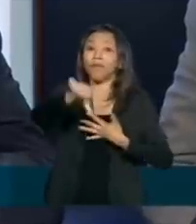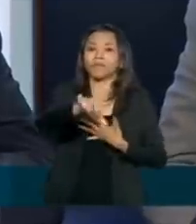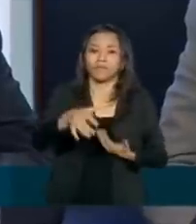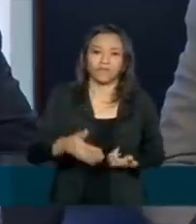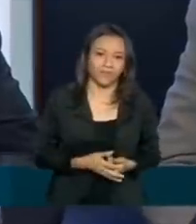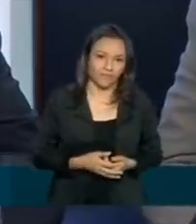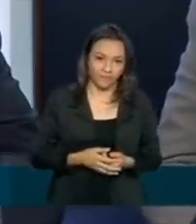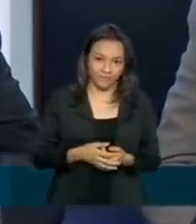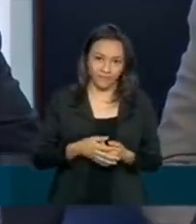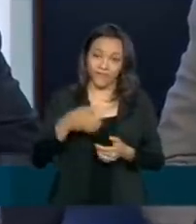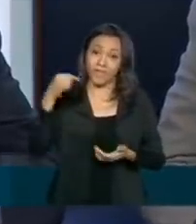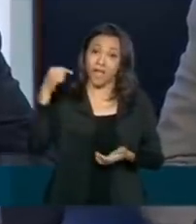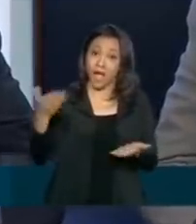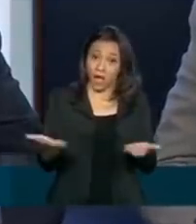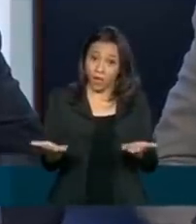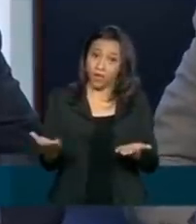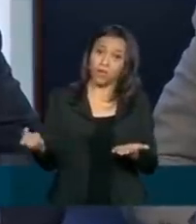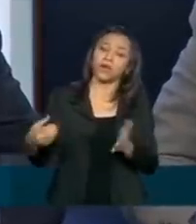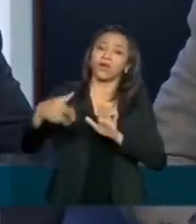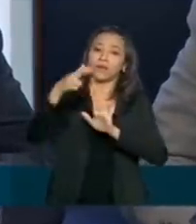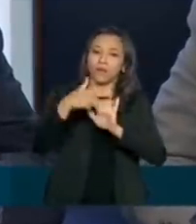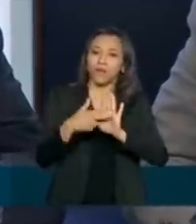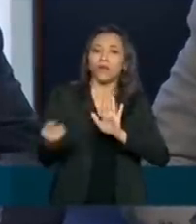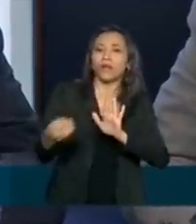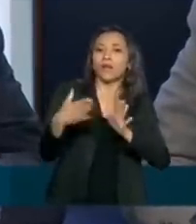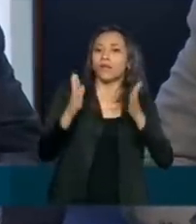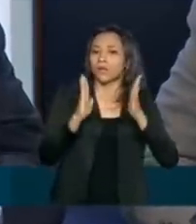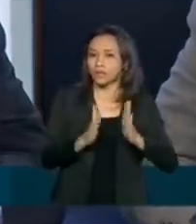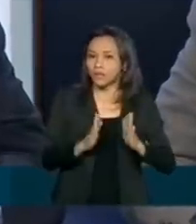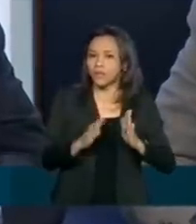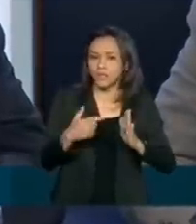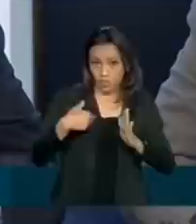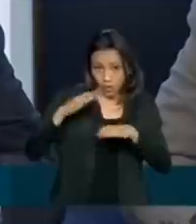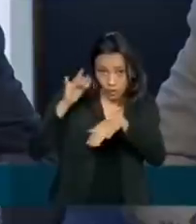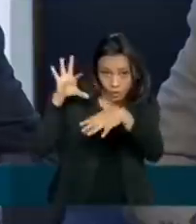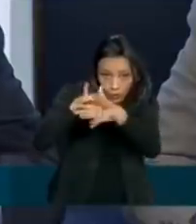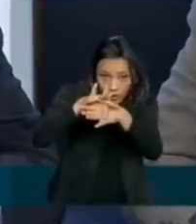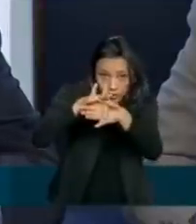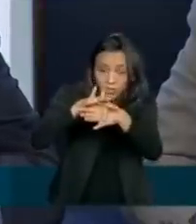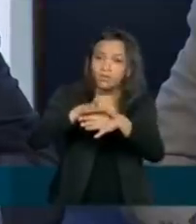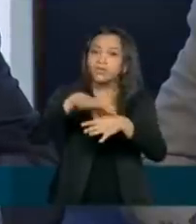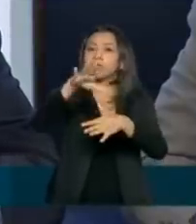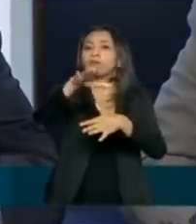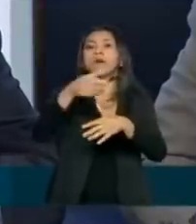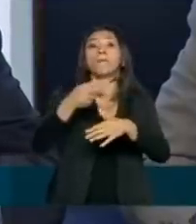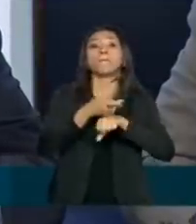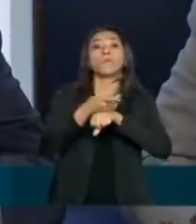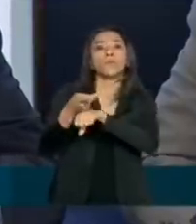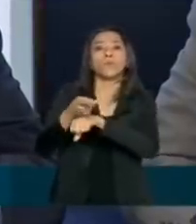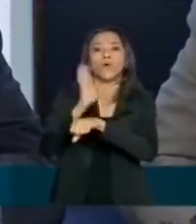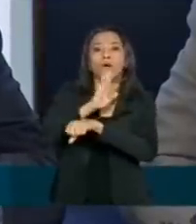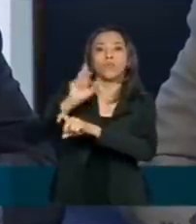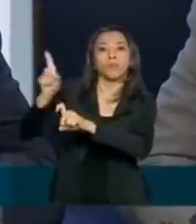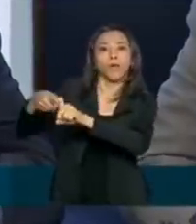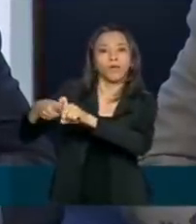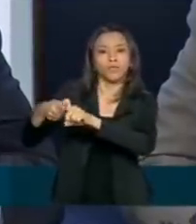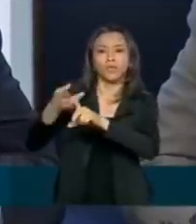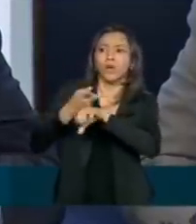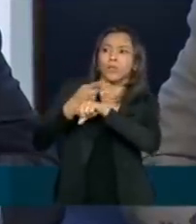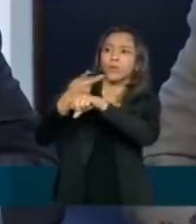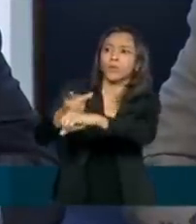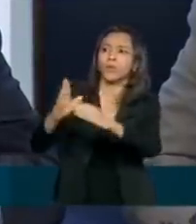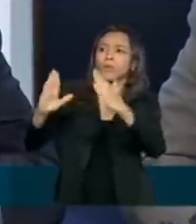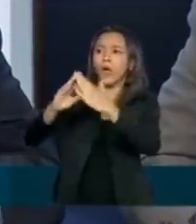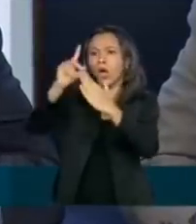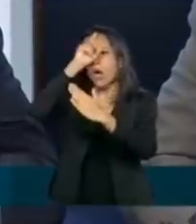O protocolo que está sendo tratado é, ficou doente, procure imediatamente o médico, vai aos postos de triagem.